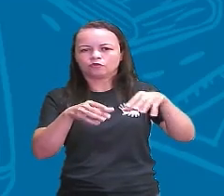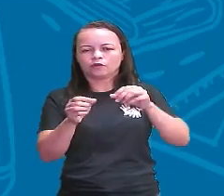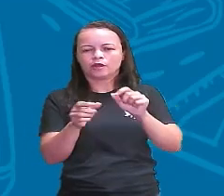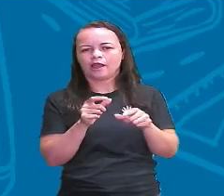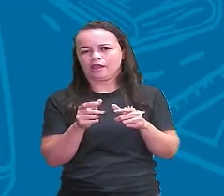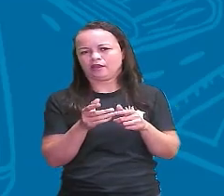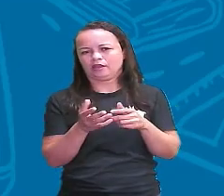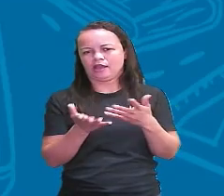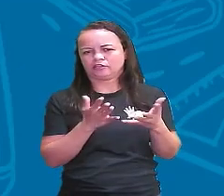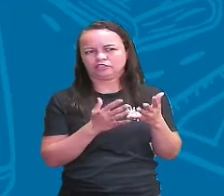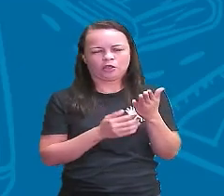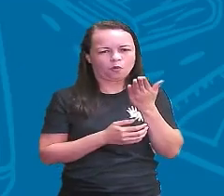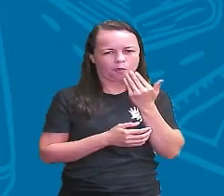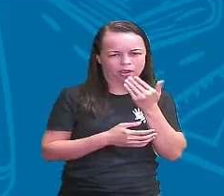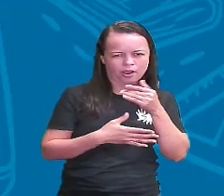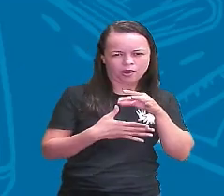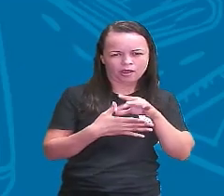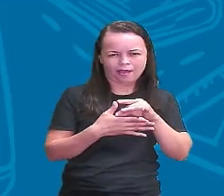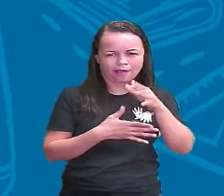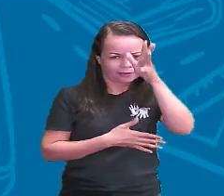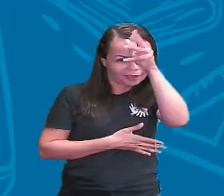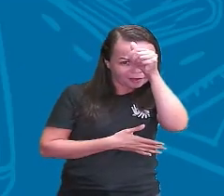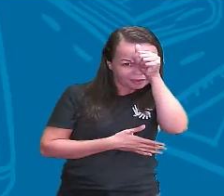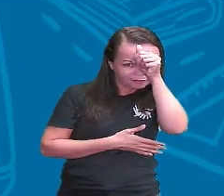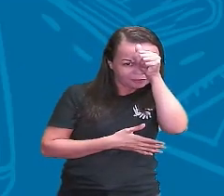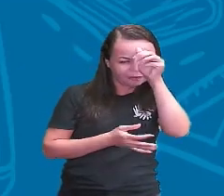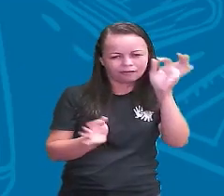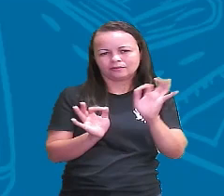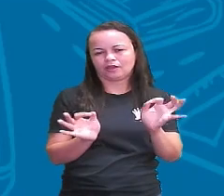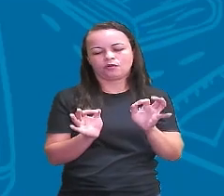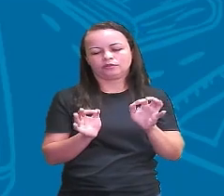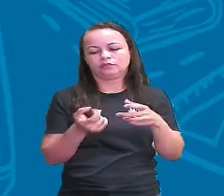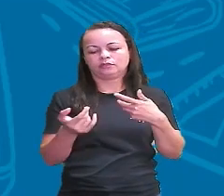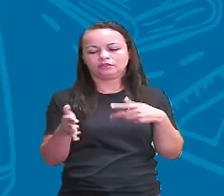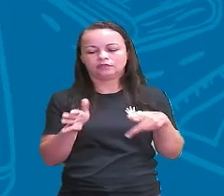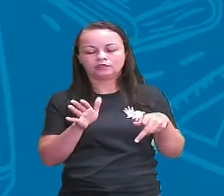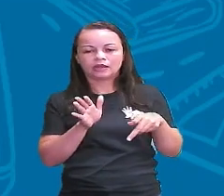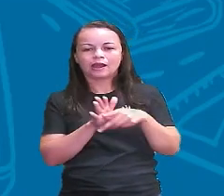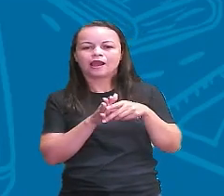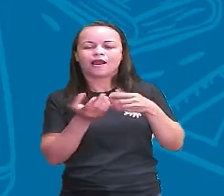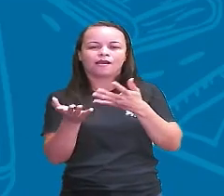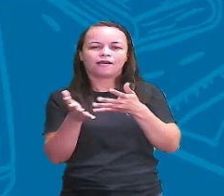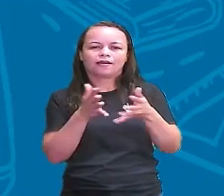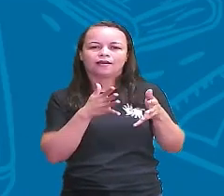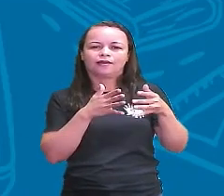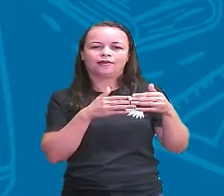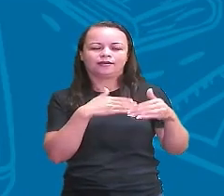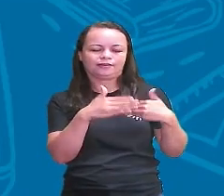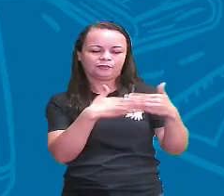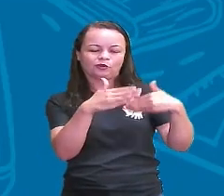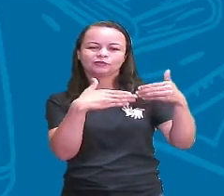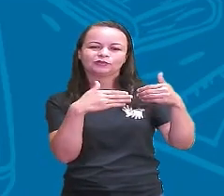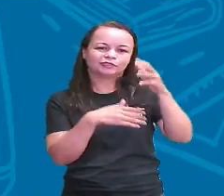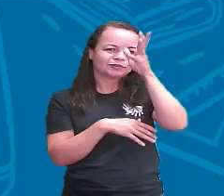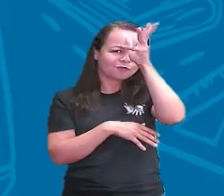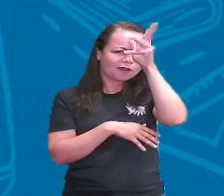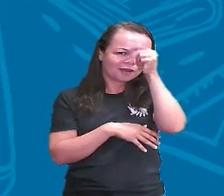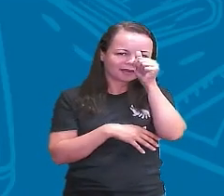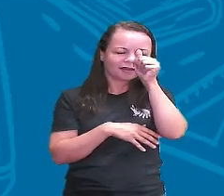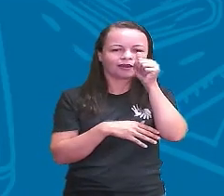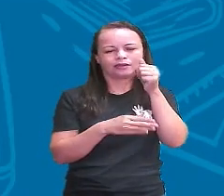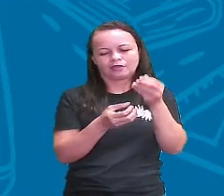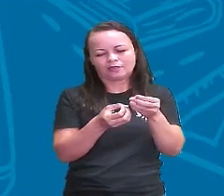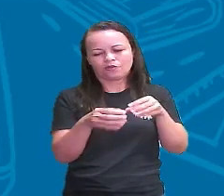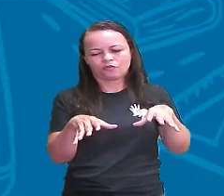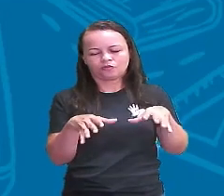gente não está comendo a carne da galinha, mas a gente está consumindo um produto que foi a galinha que produziu, tá certo? Ou então